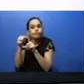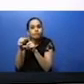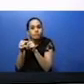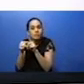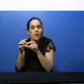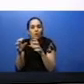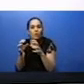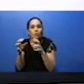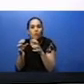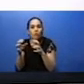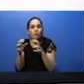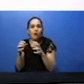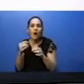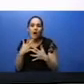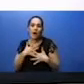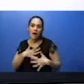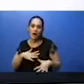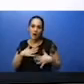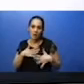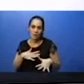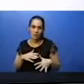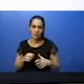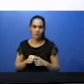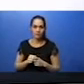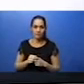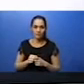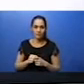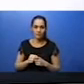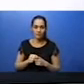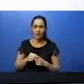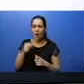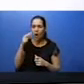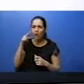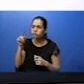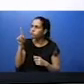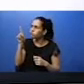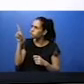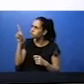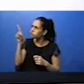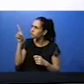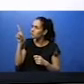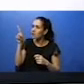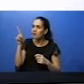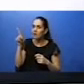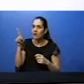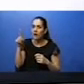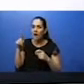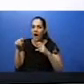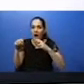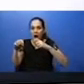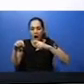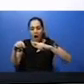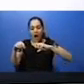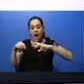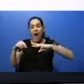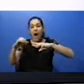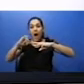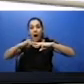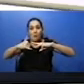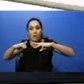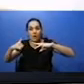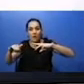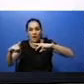moléculas. Então, como vocês podem ver, aqui nós temos as moléculas, a vibração das moléculas no estado sólido, líquido e